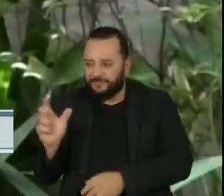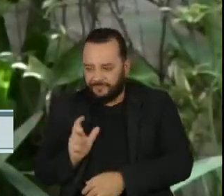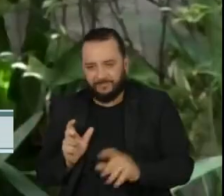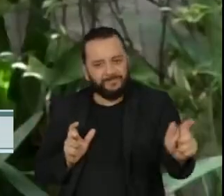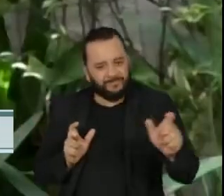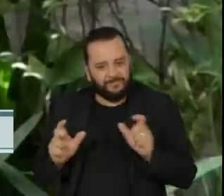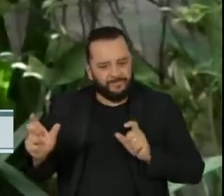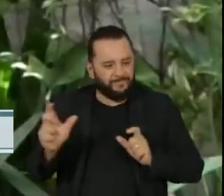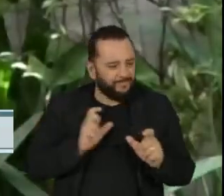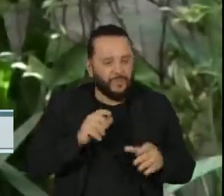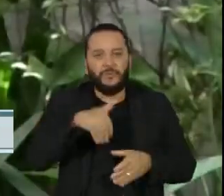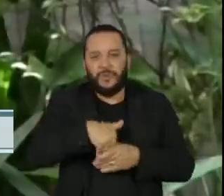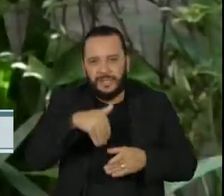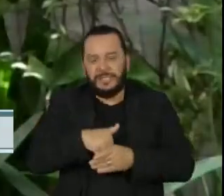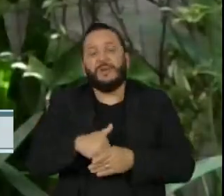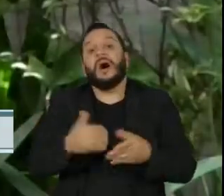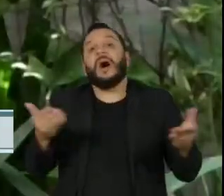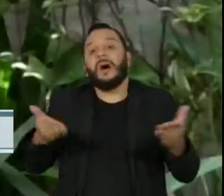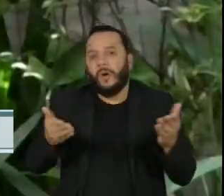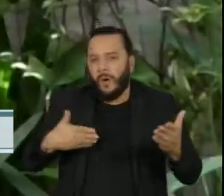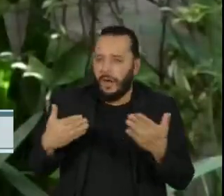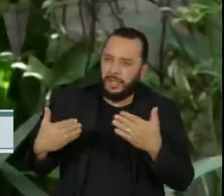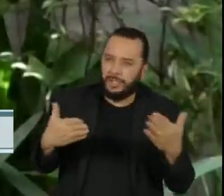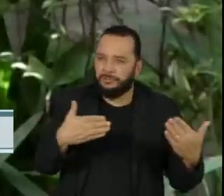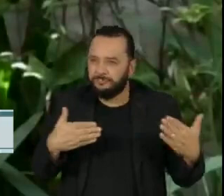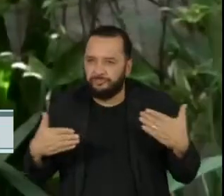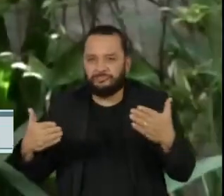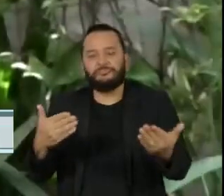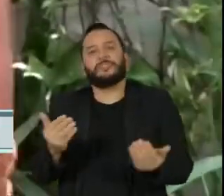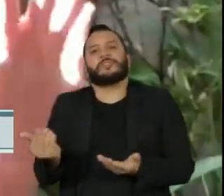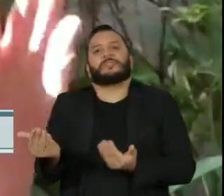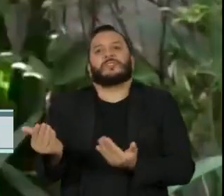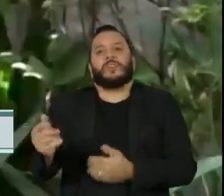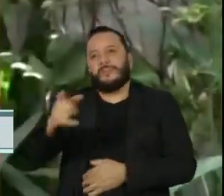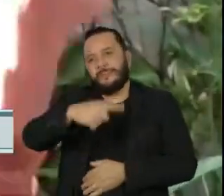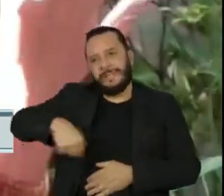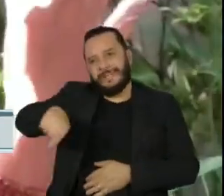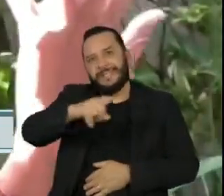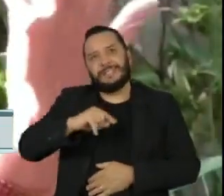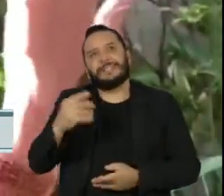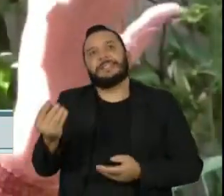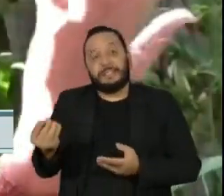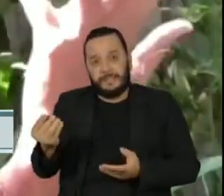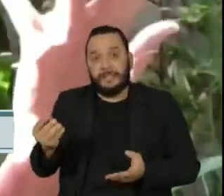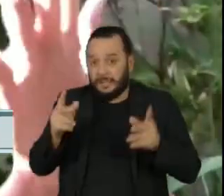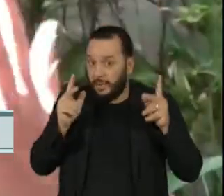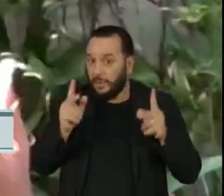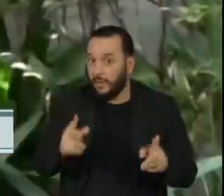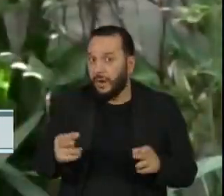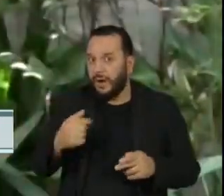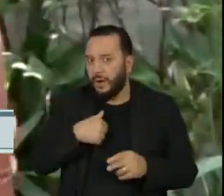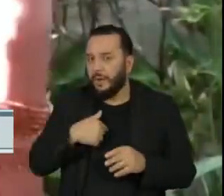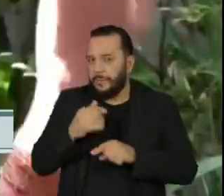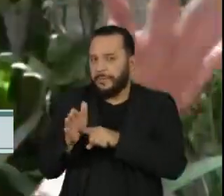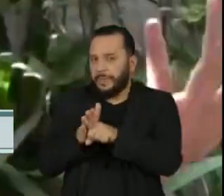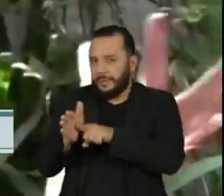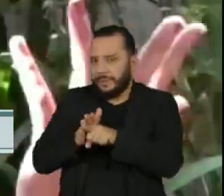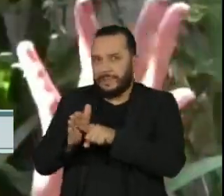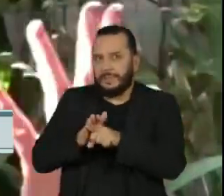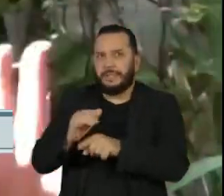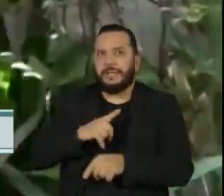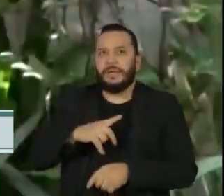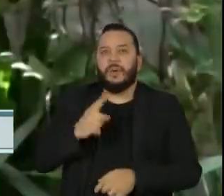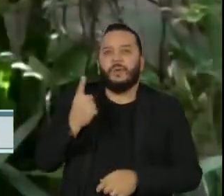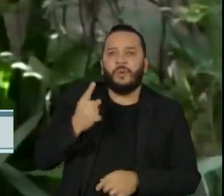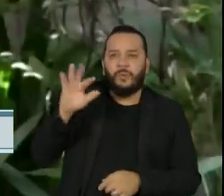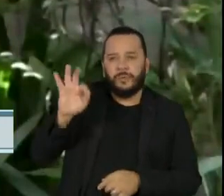diálogo mesmo, a gente conseguir trazer para essa juventude como né, eu trouxe a partir da pesquisa, né, a gente tem